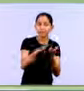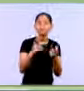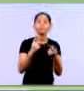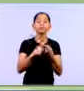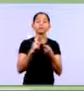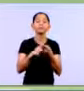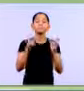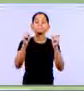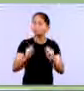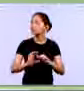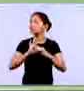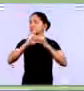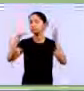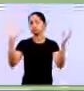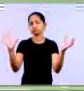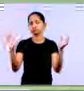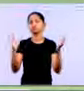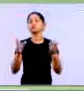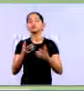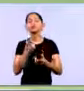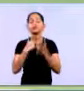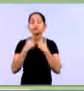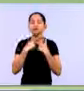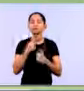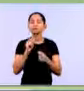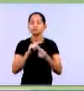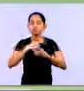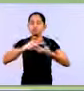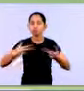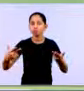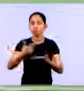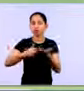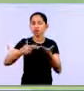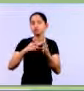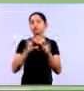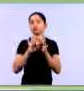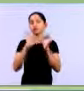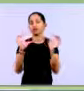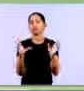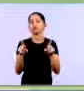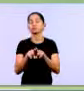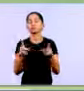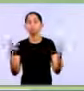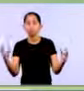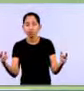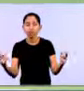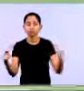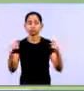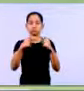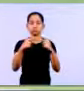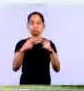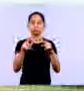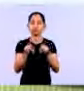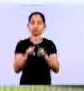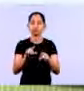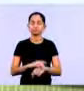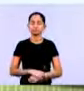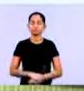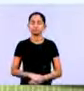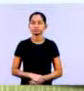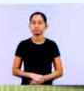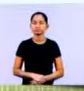de expressão; e de fonogramas e videogramas, que têm o mesmo objetivo dos livros e periódicos.